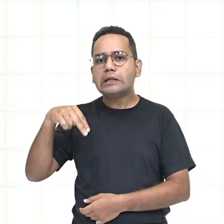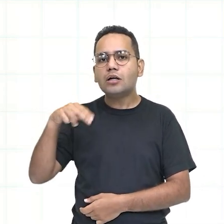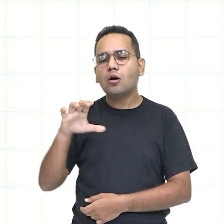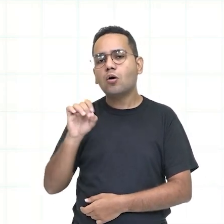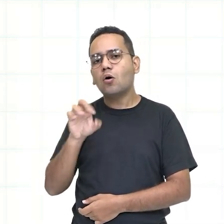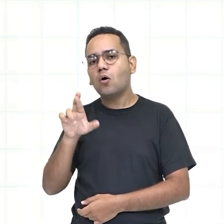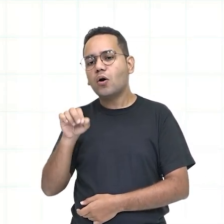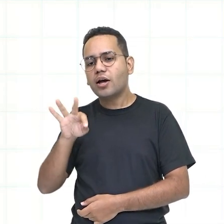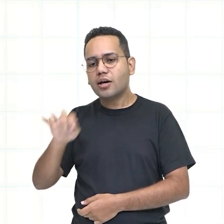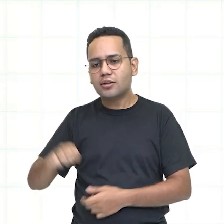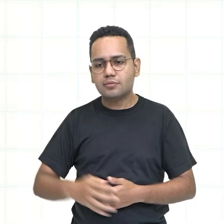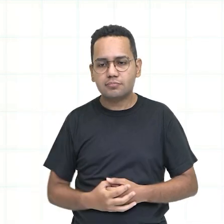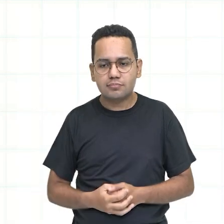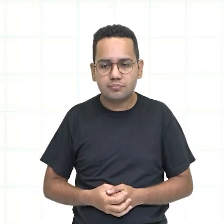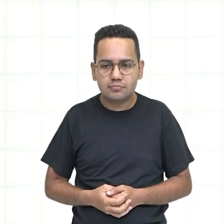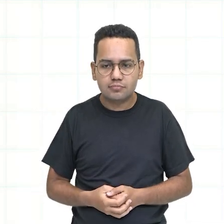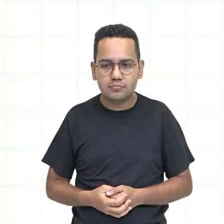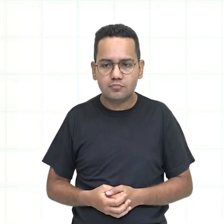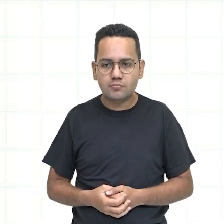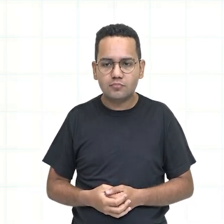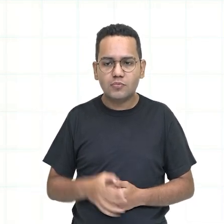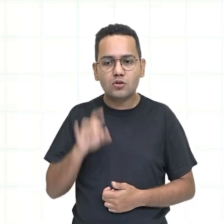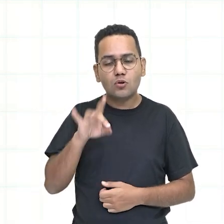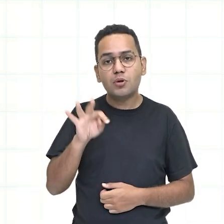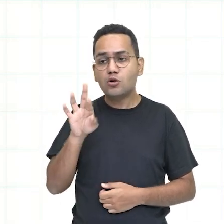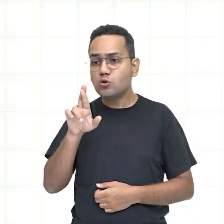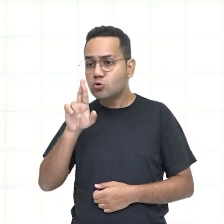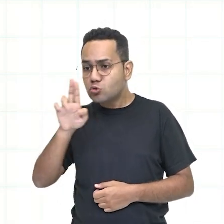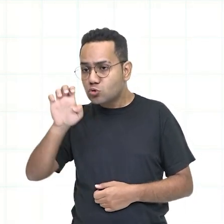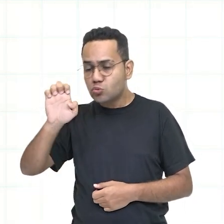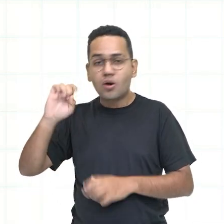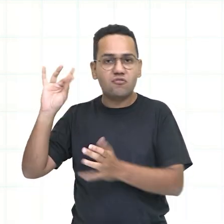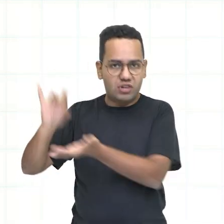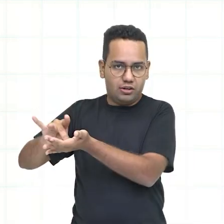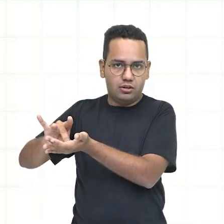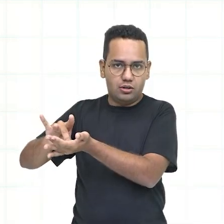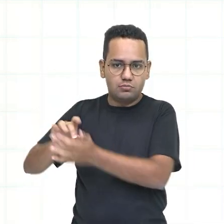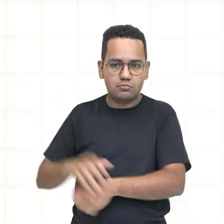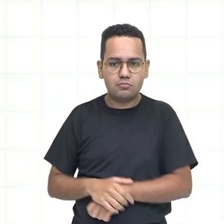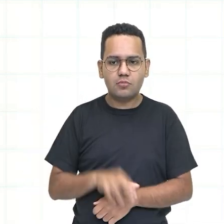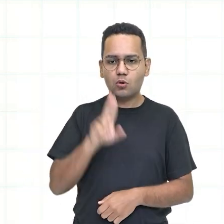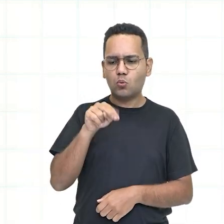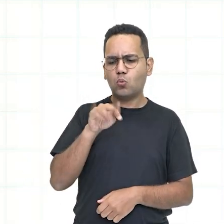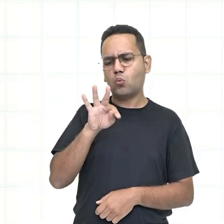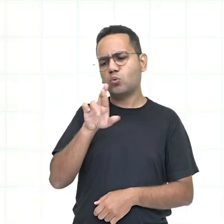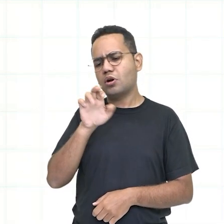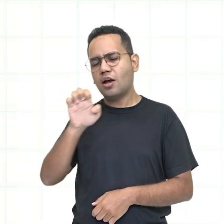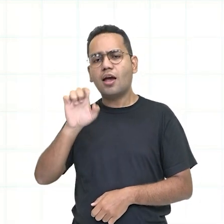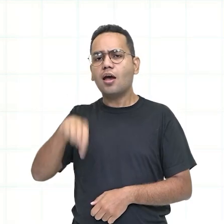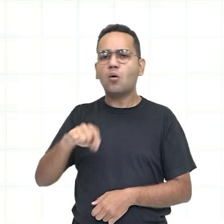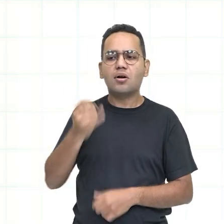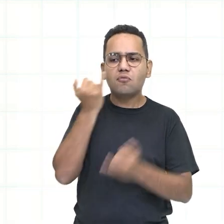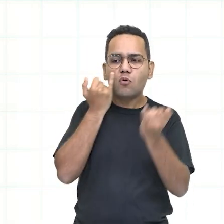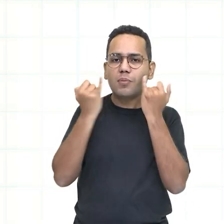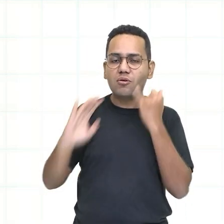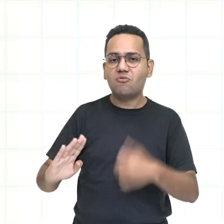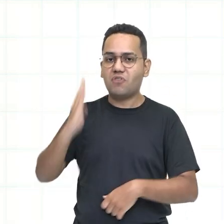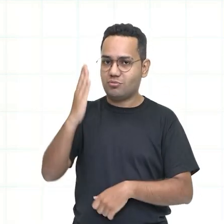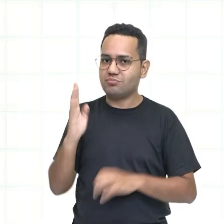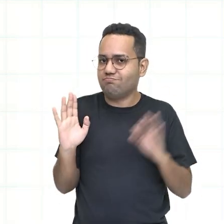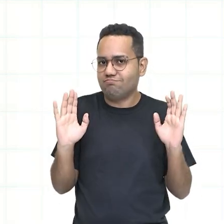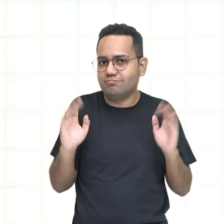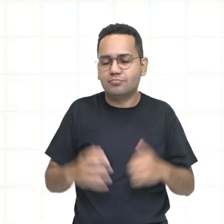true é verdadeiro, ok? Quando eu coloquei o one na frente, né, uma informação falsa,